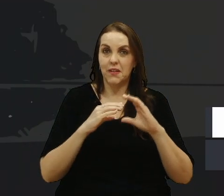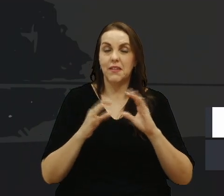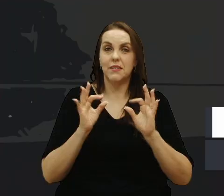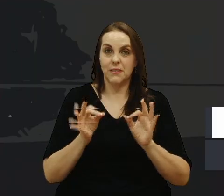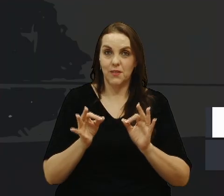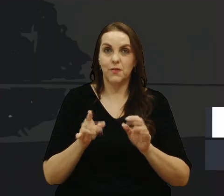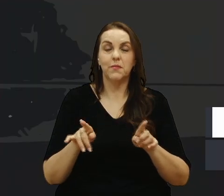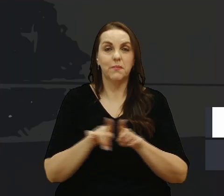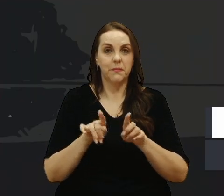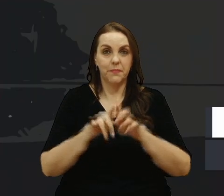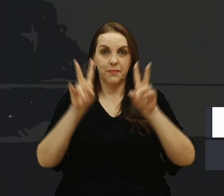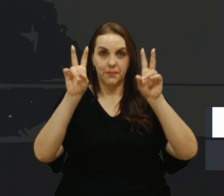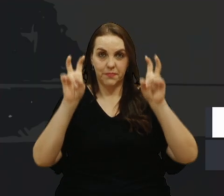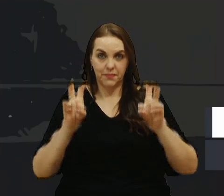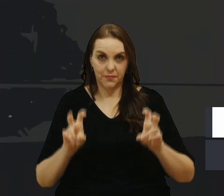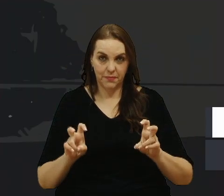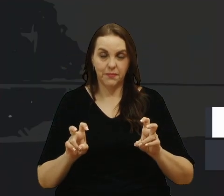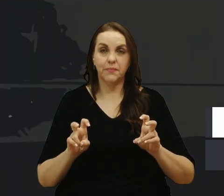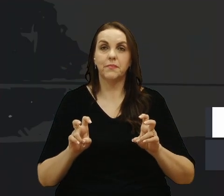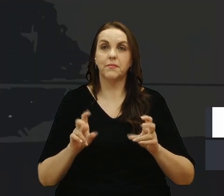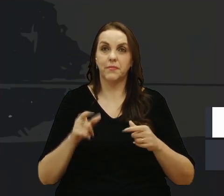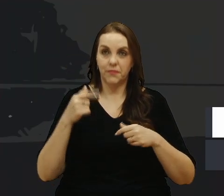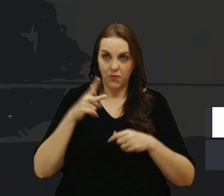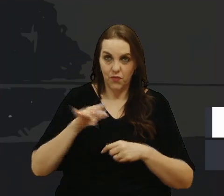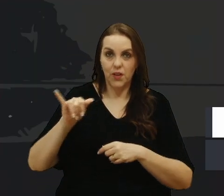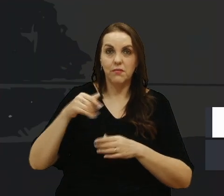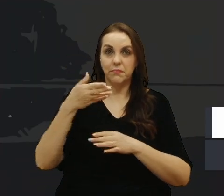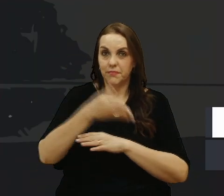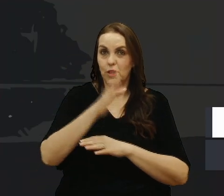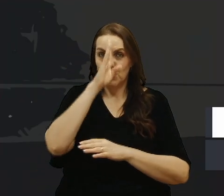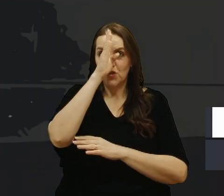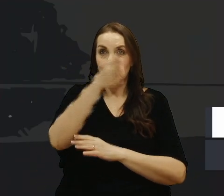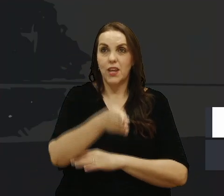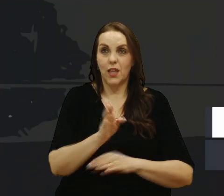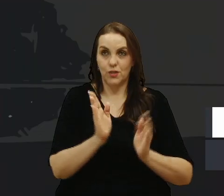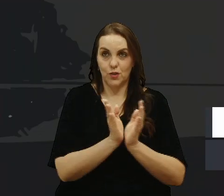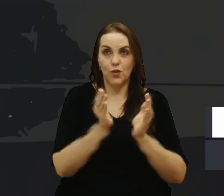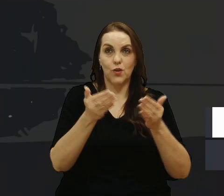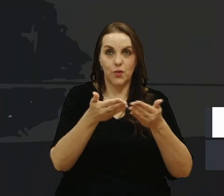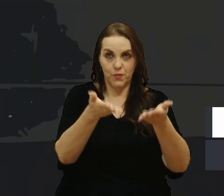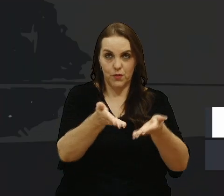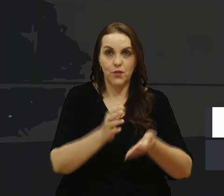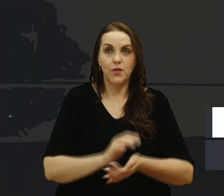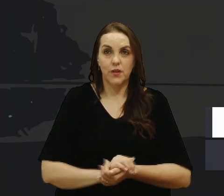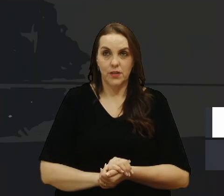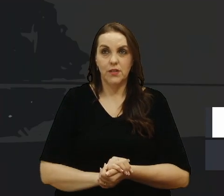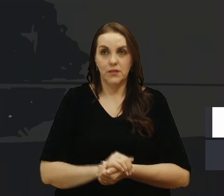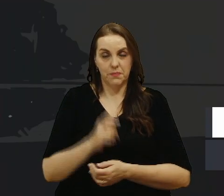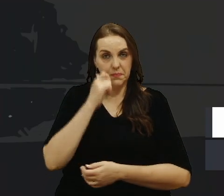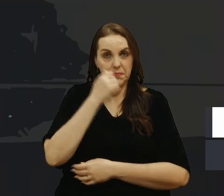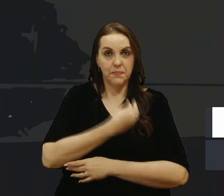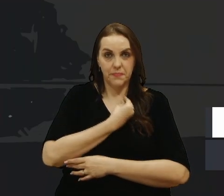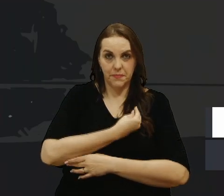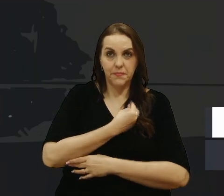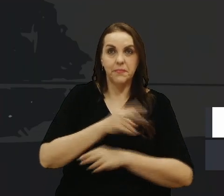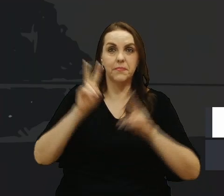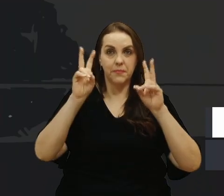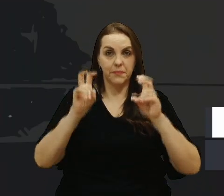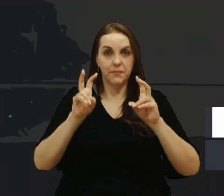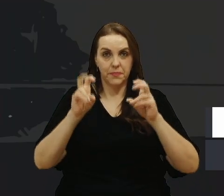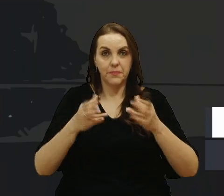e os temas serão repassados diretamente para as comissões pertencentes ao assunto em